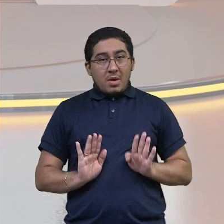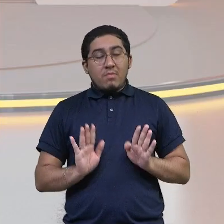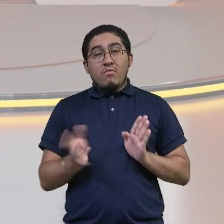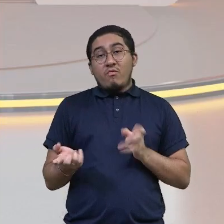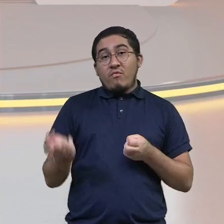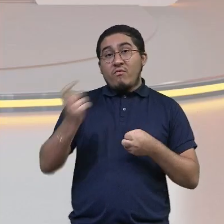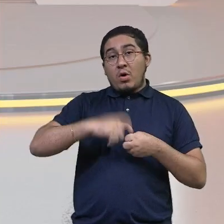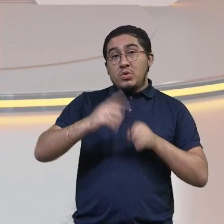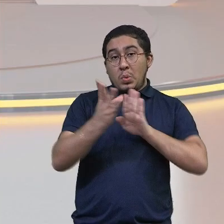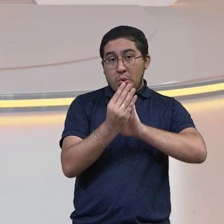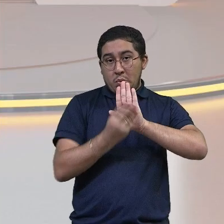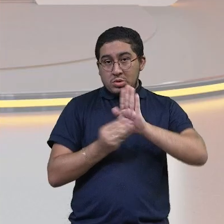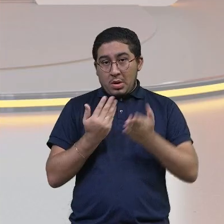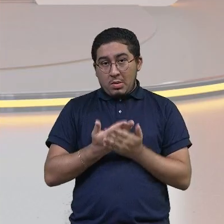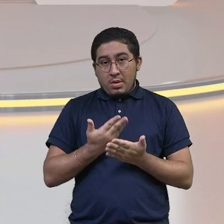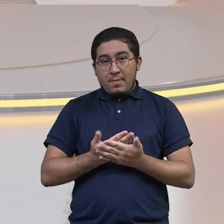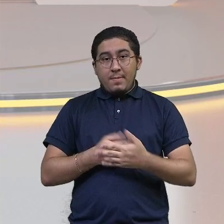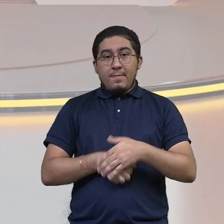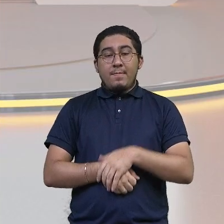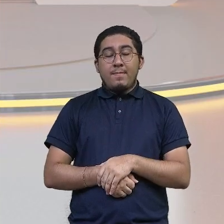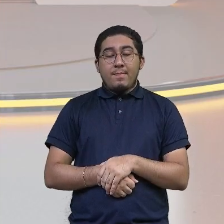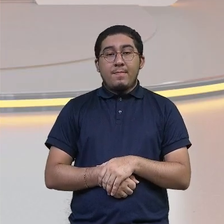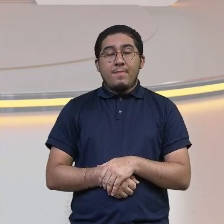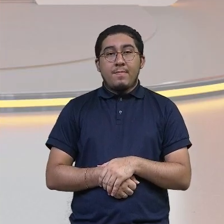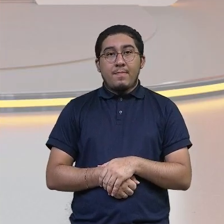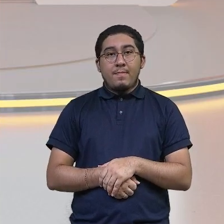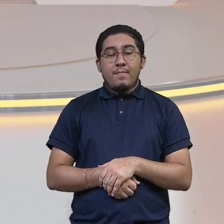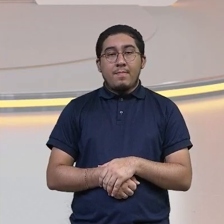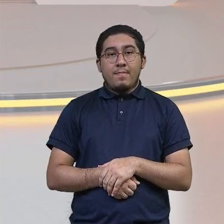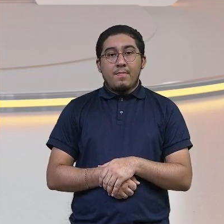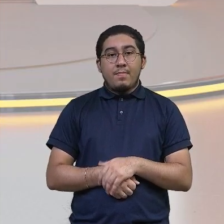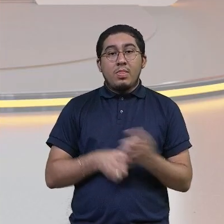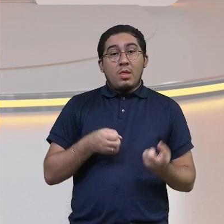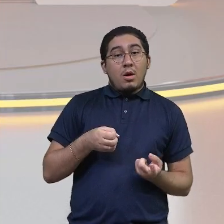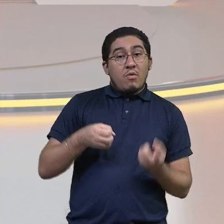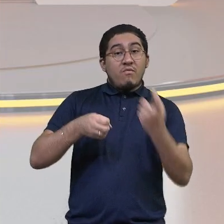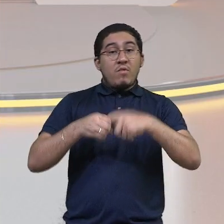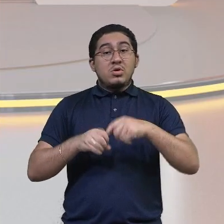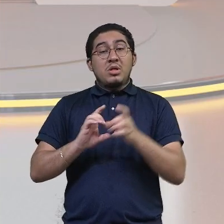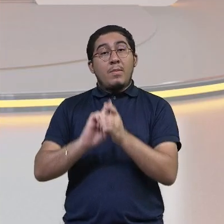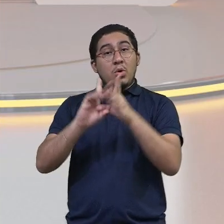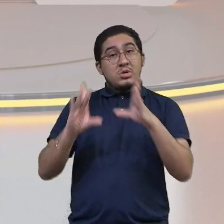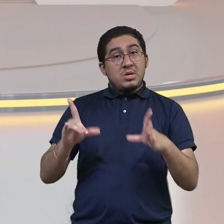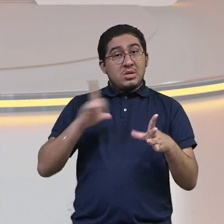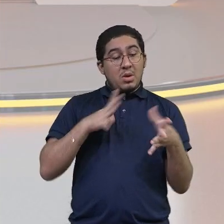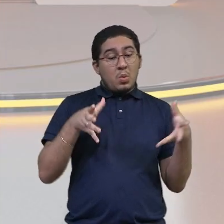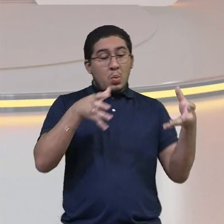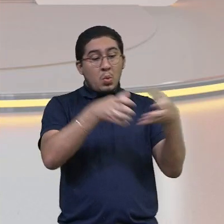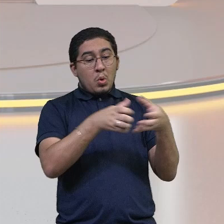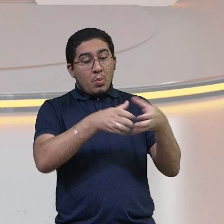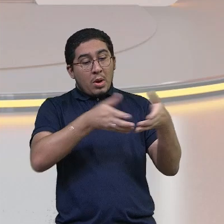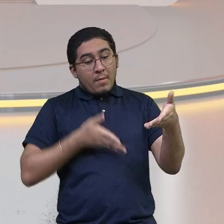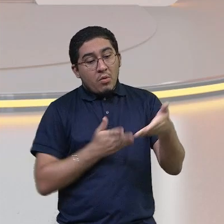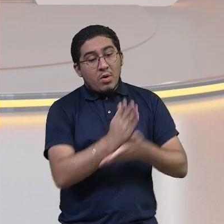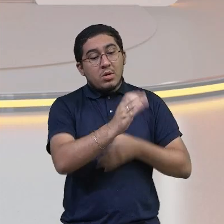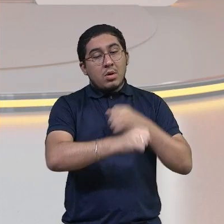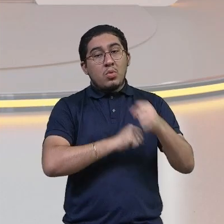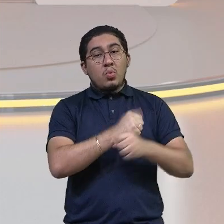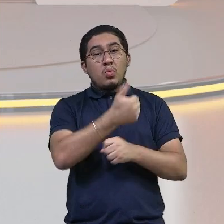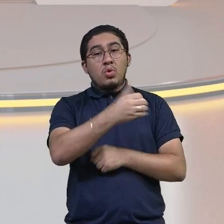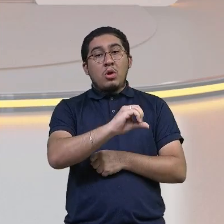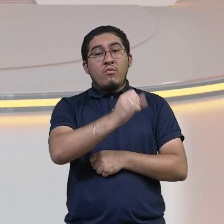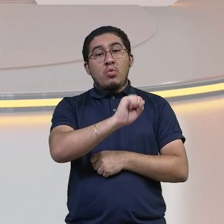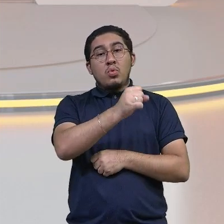texto. Então, a redemocratização foi determinada por um plebiscito realizado em 1988, onde